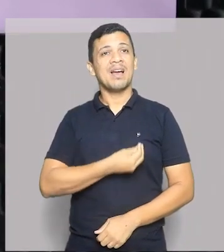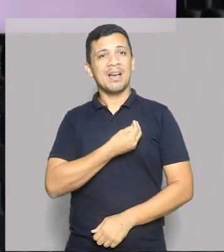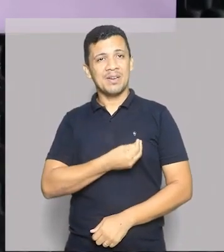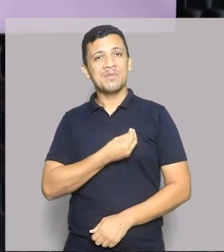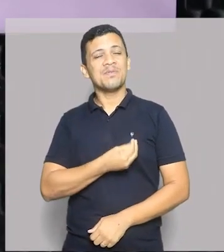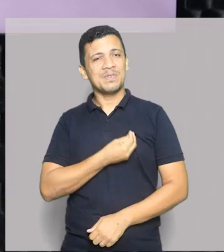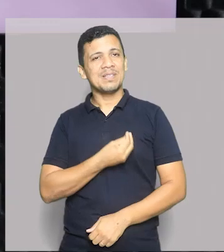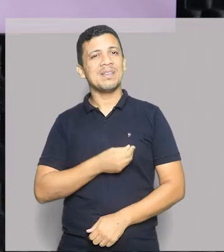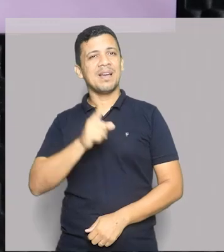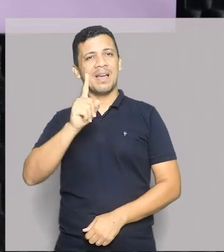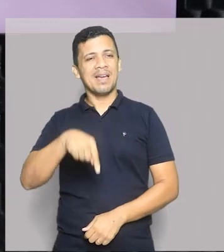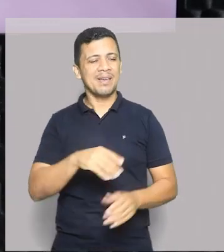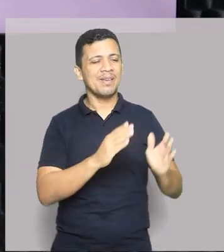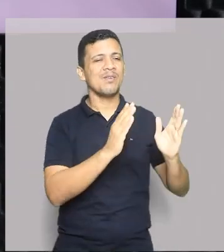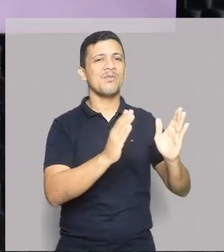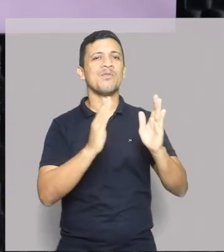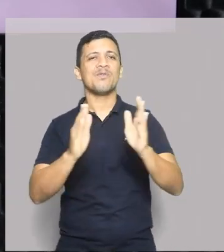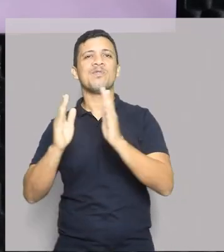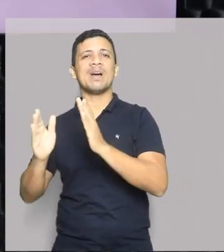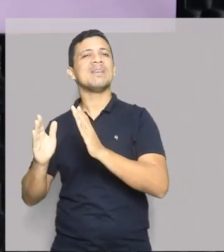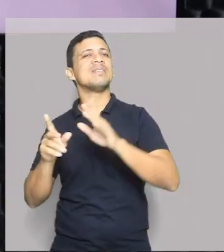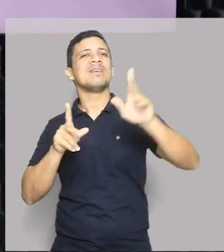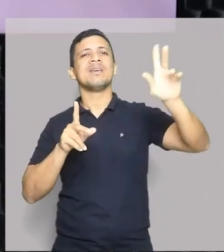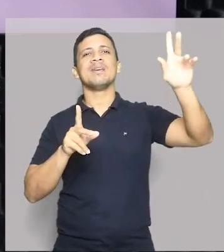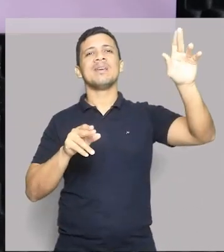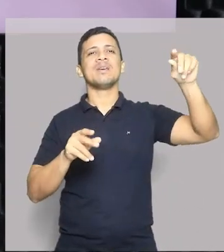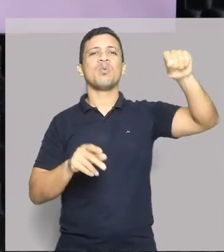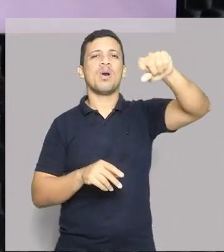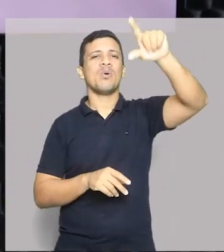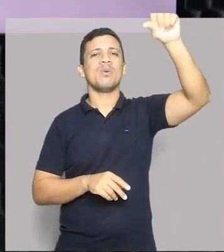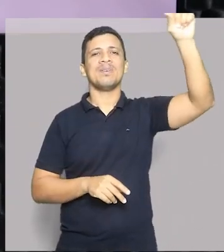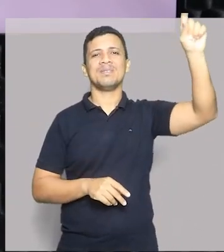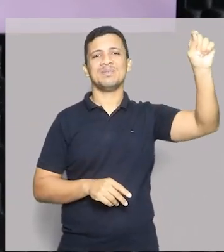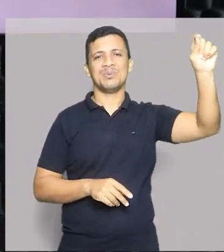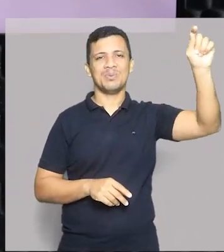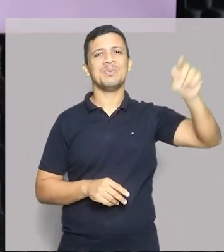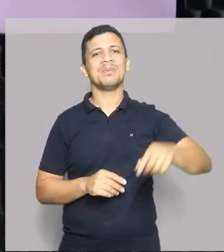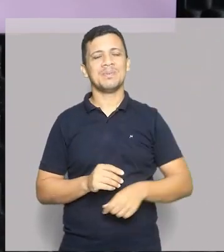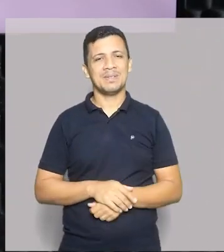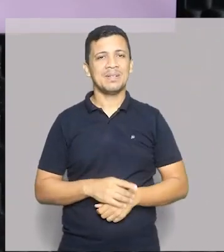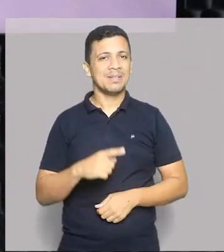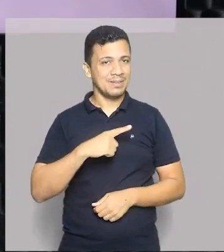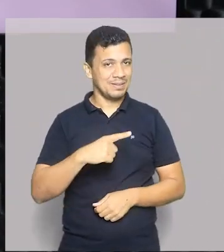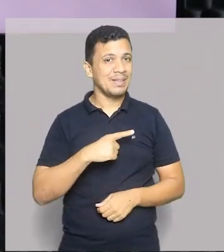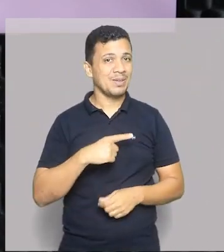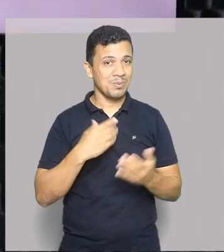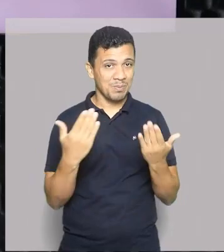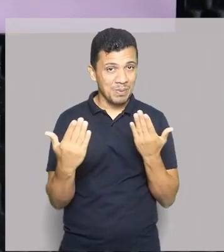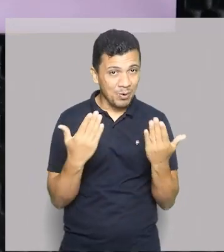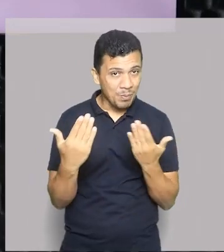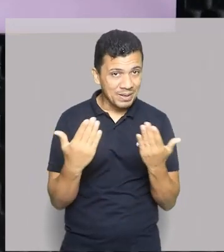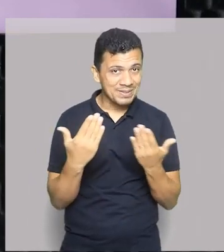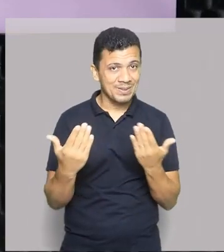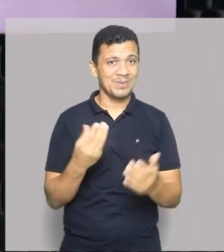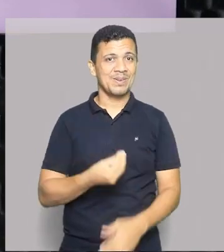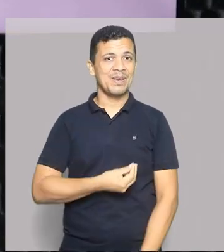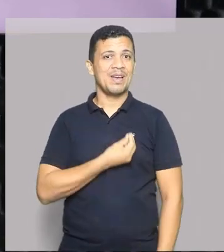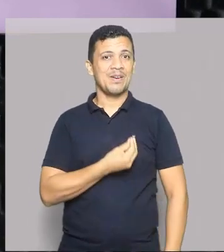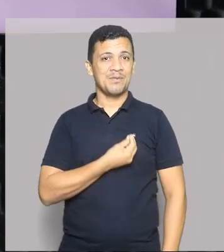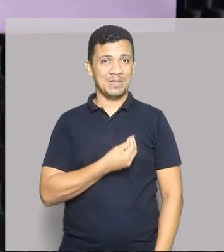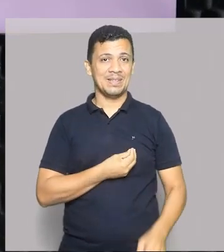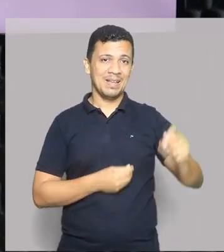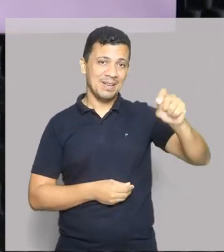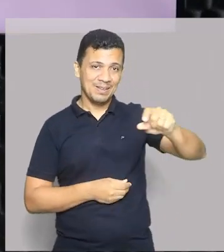resumida em fases, da mesma forma que a lua, assim como a lua, há uma nítida comparação entre a vida e a